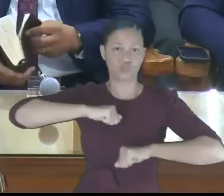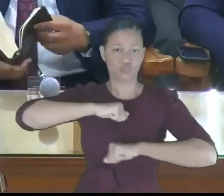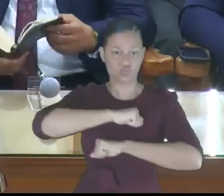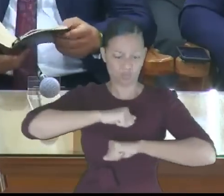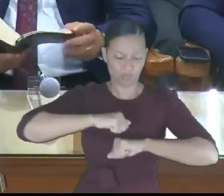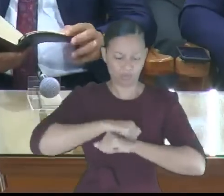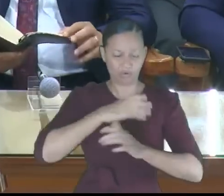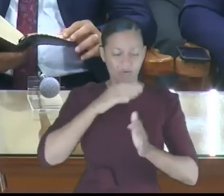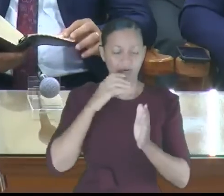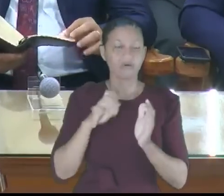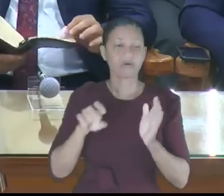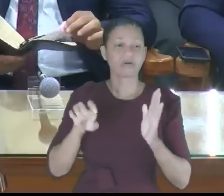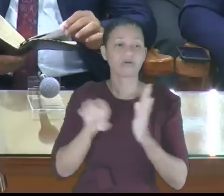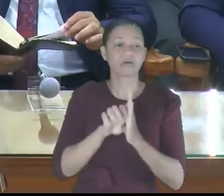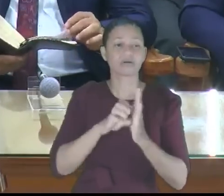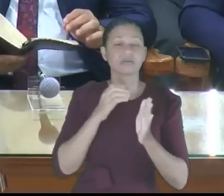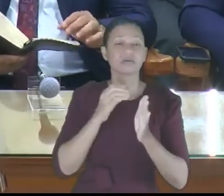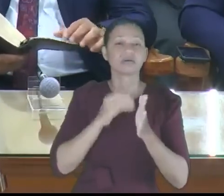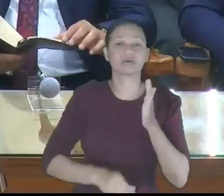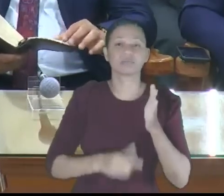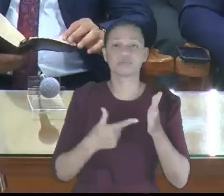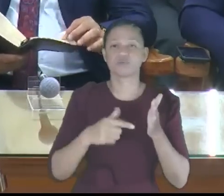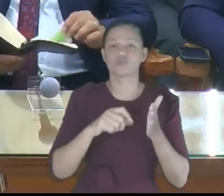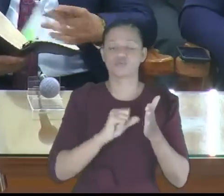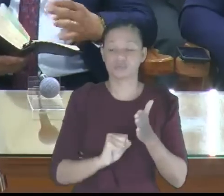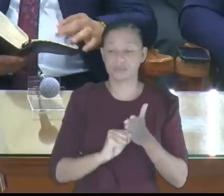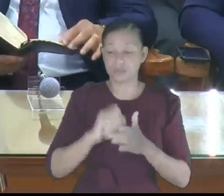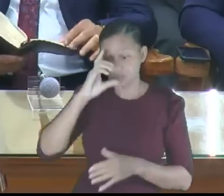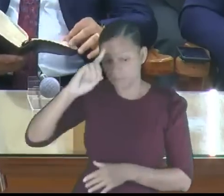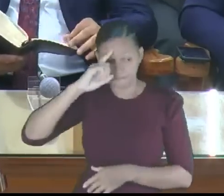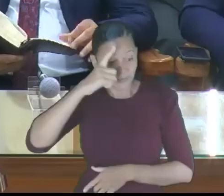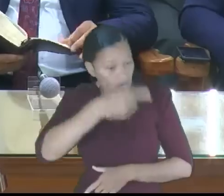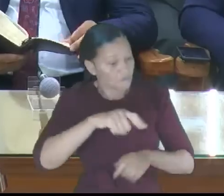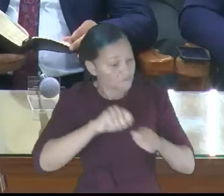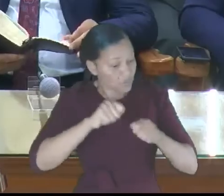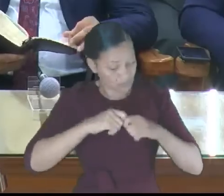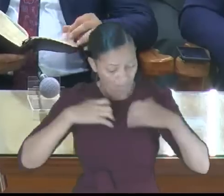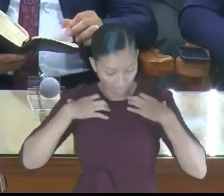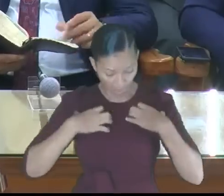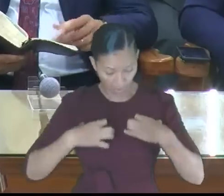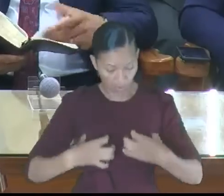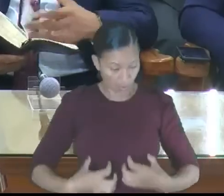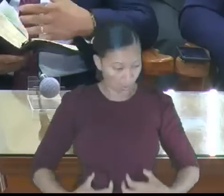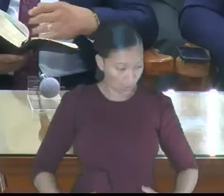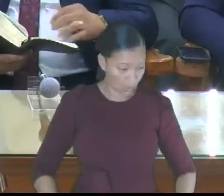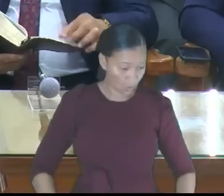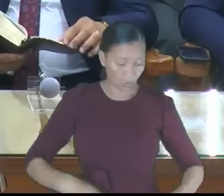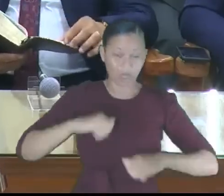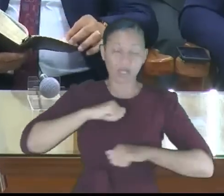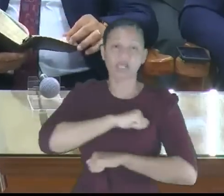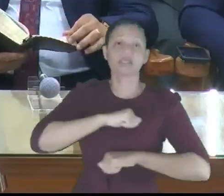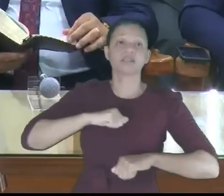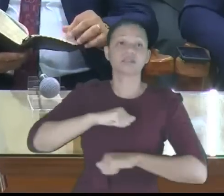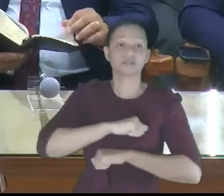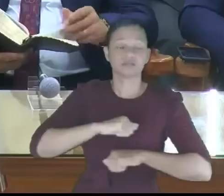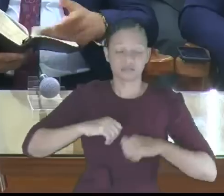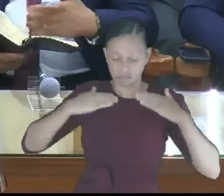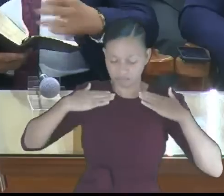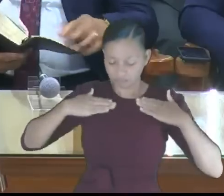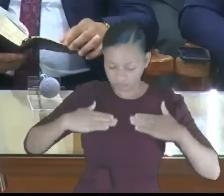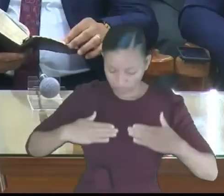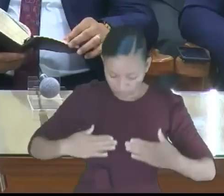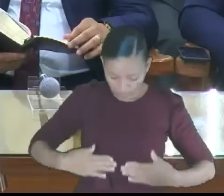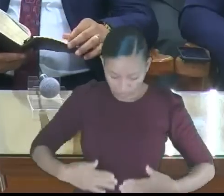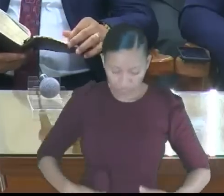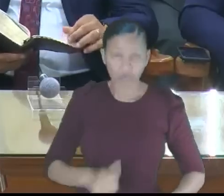28. Quando Deus mandou fazer a roupa de Arão, Deus mandou botar em cima da roupa de Arão um peitoral com